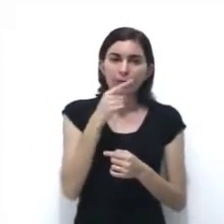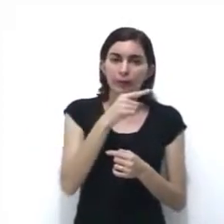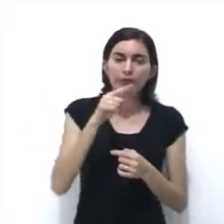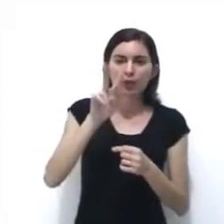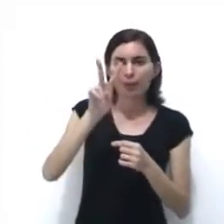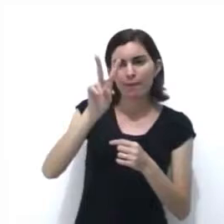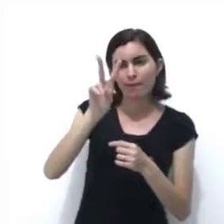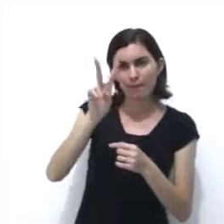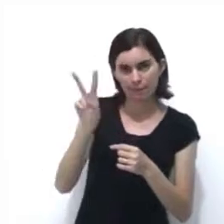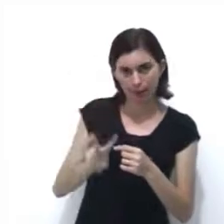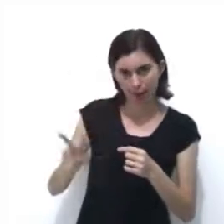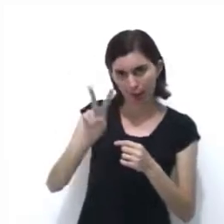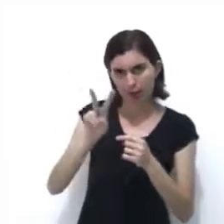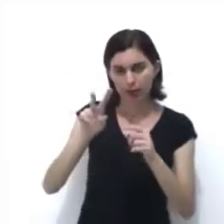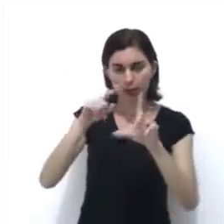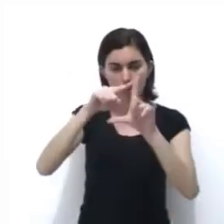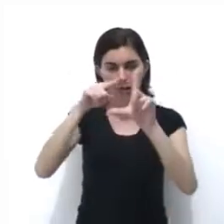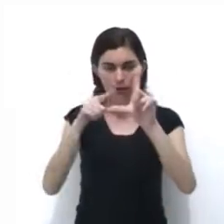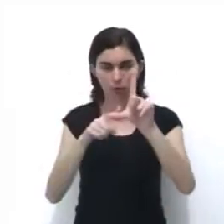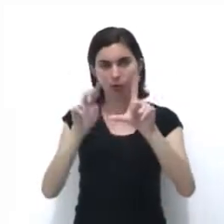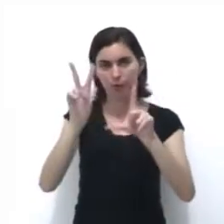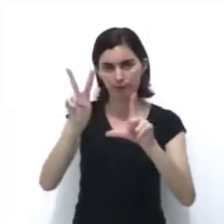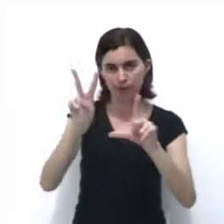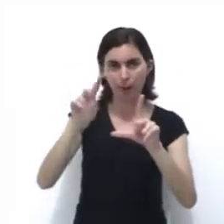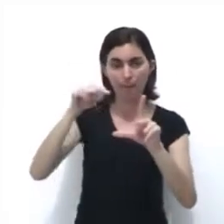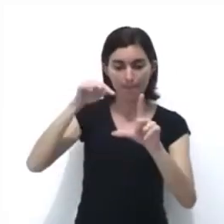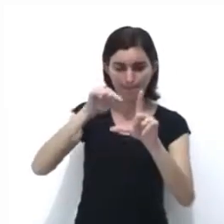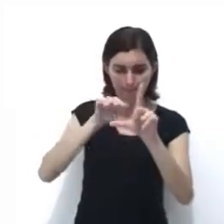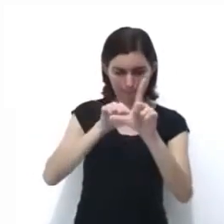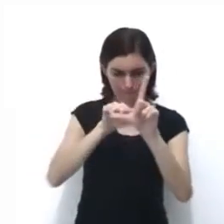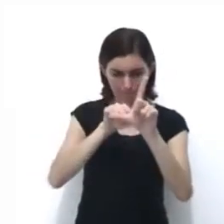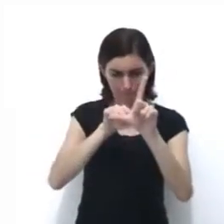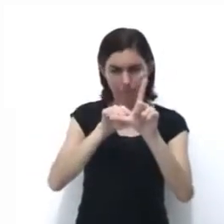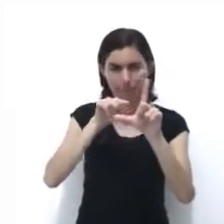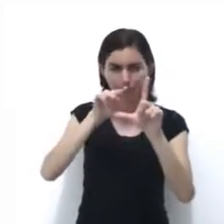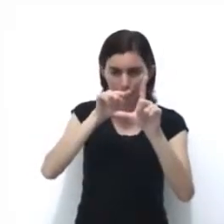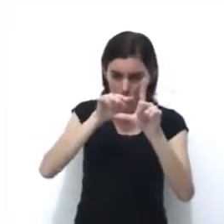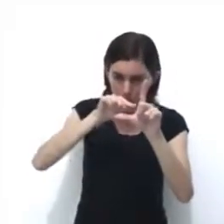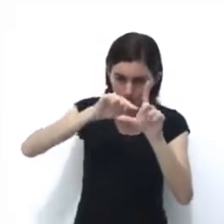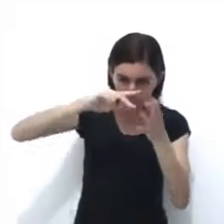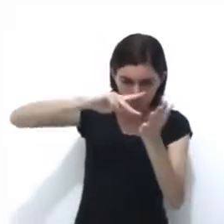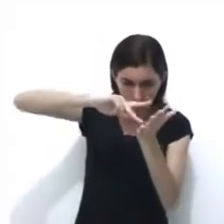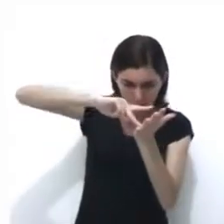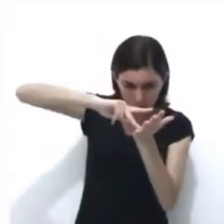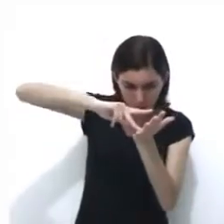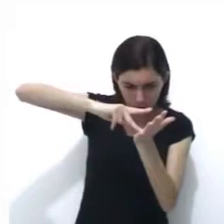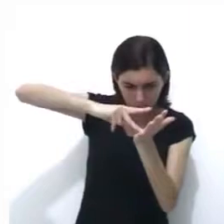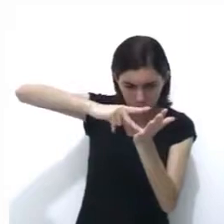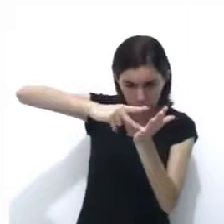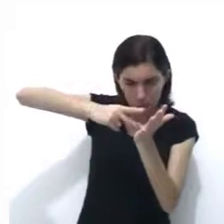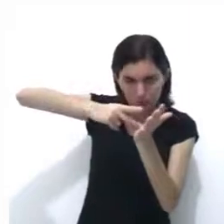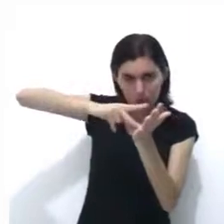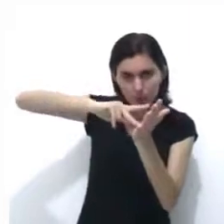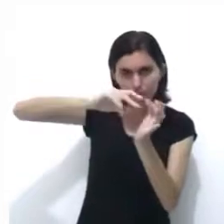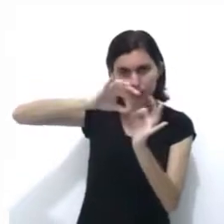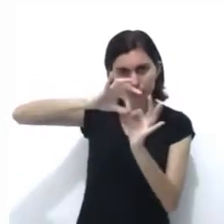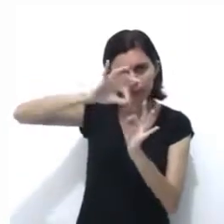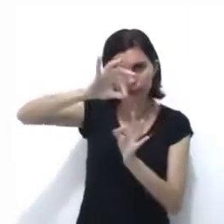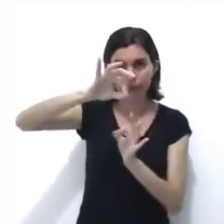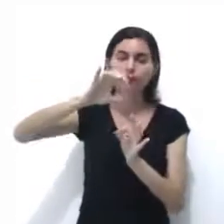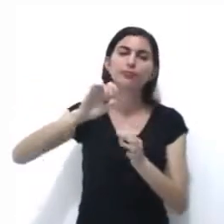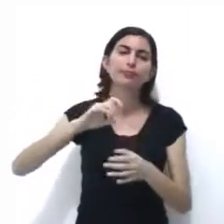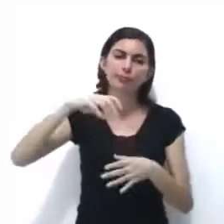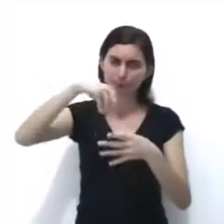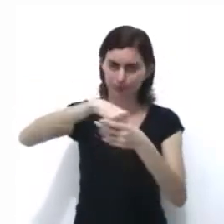sobre o vértice do ângulo, ou seja, sobre o bico, sobre a pontinha lá do ângulo e medir a parte